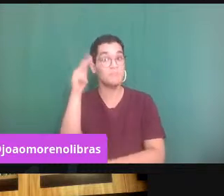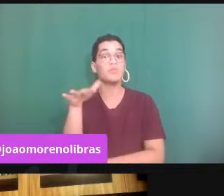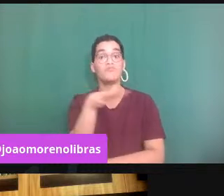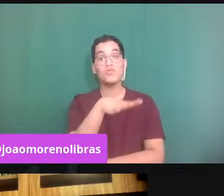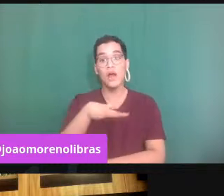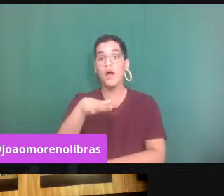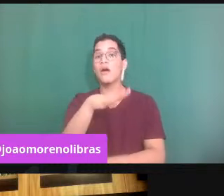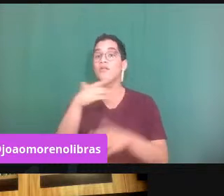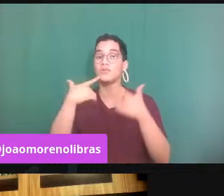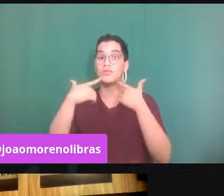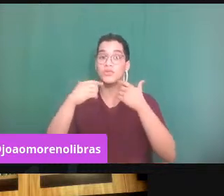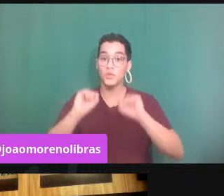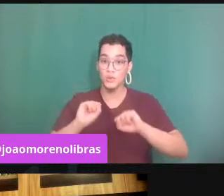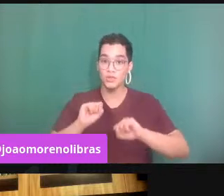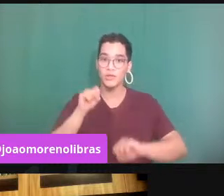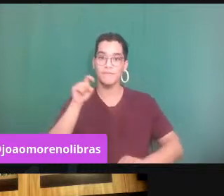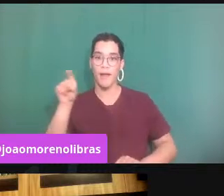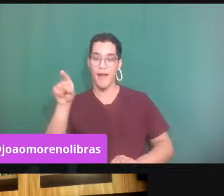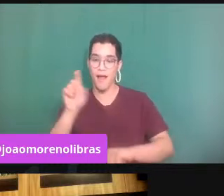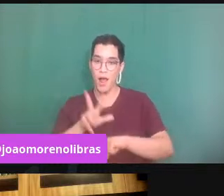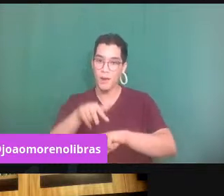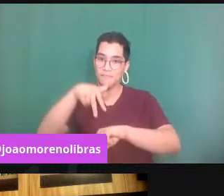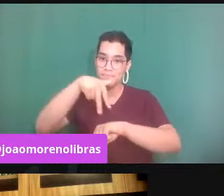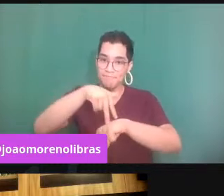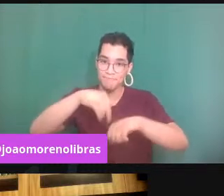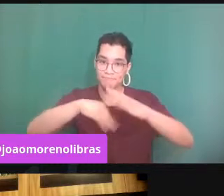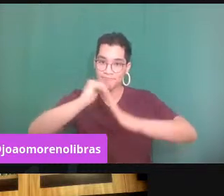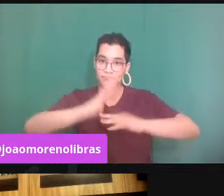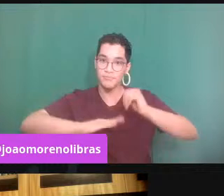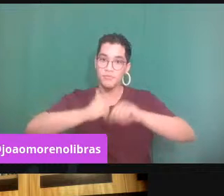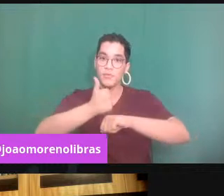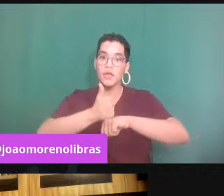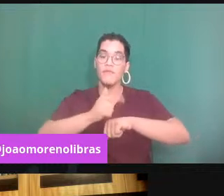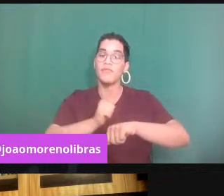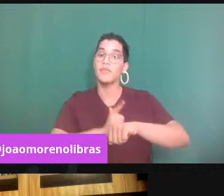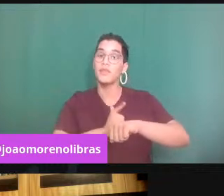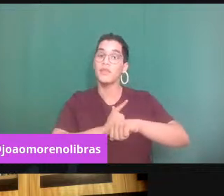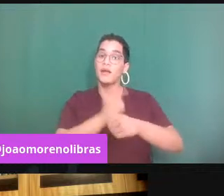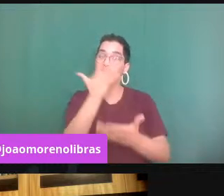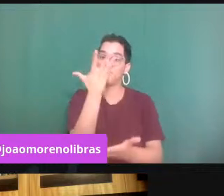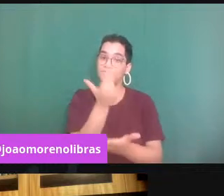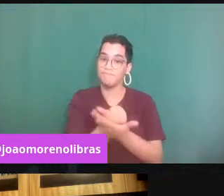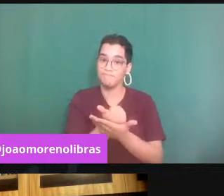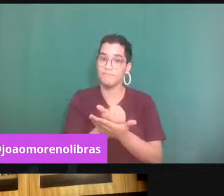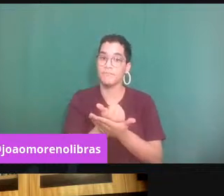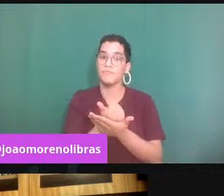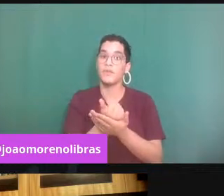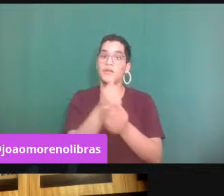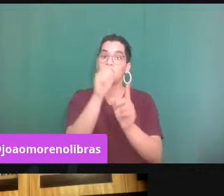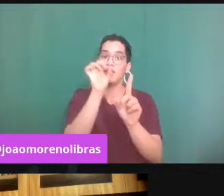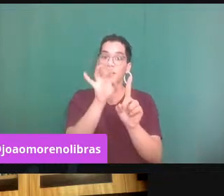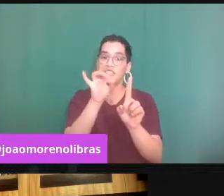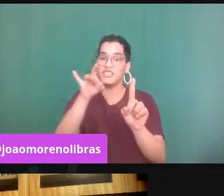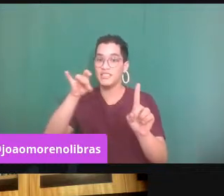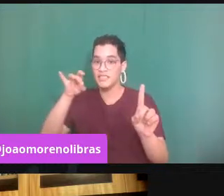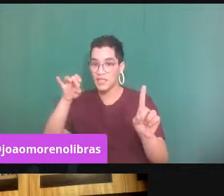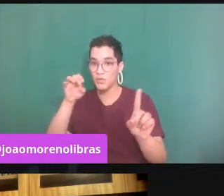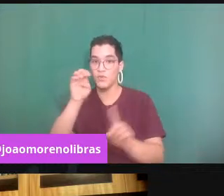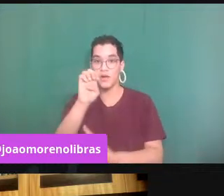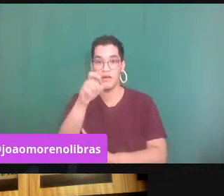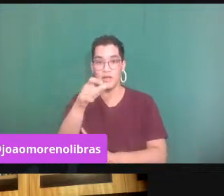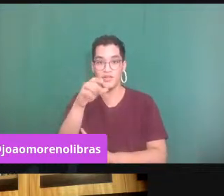Em sua atuação profissional, registram-se ainda atividades de extensão voltadas para a formação continuada